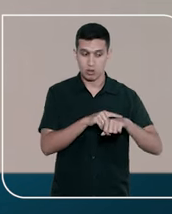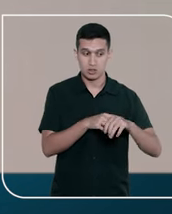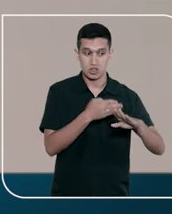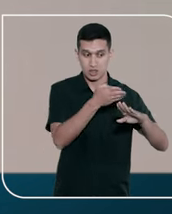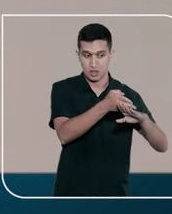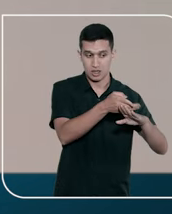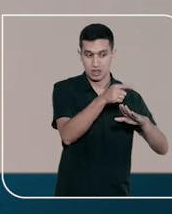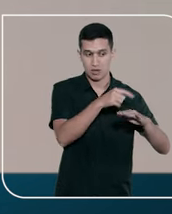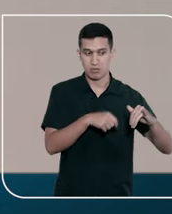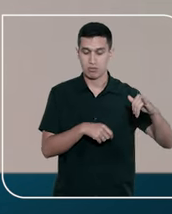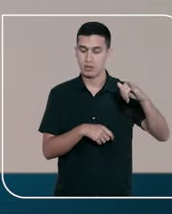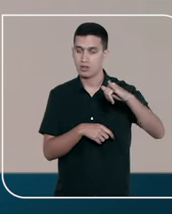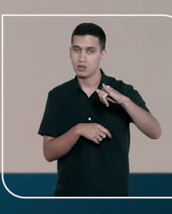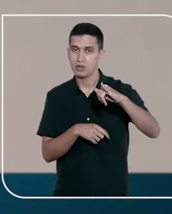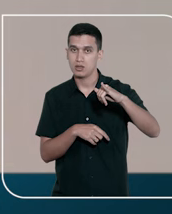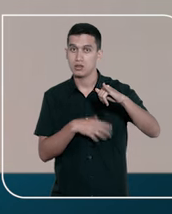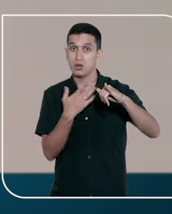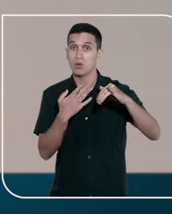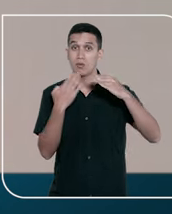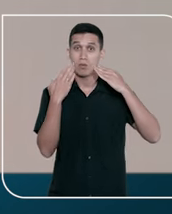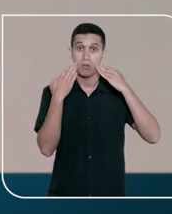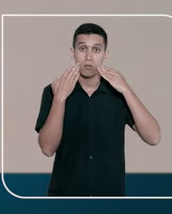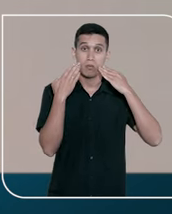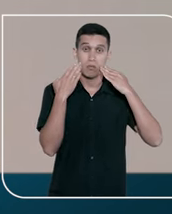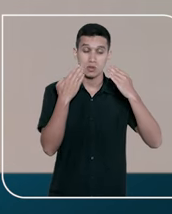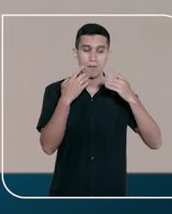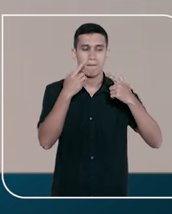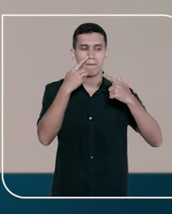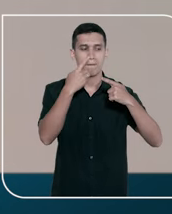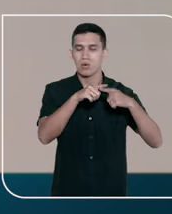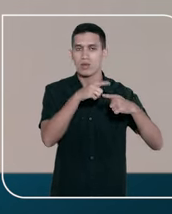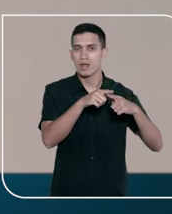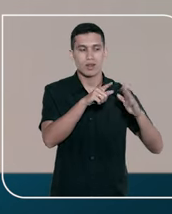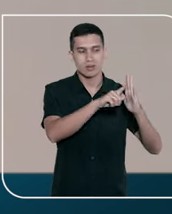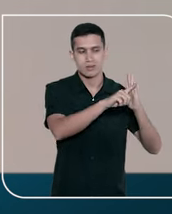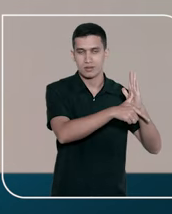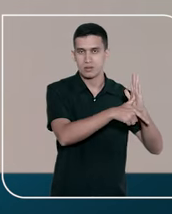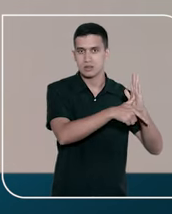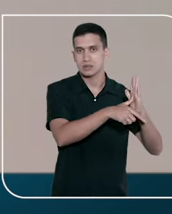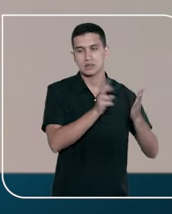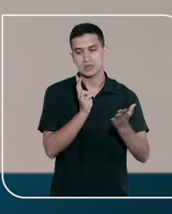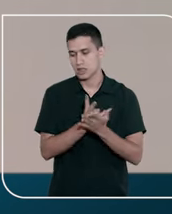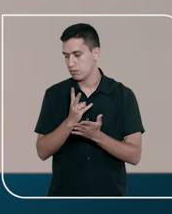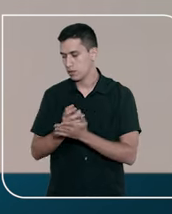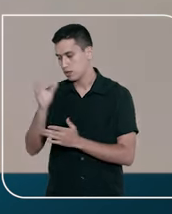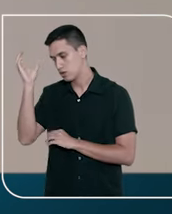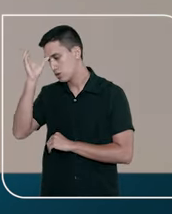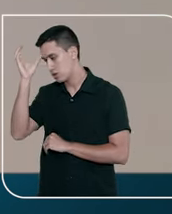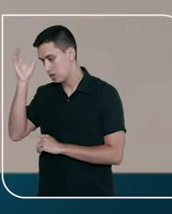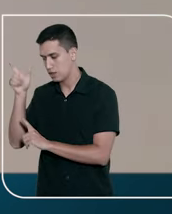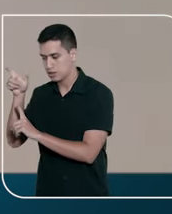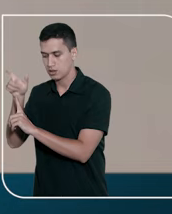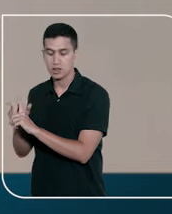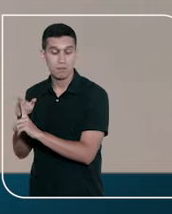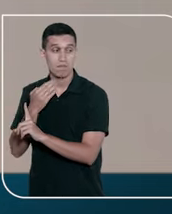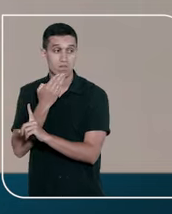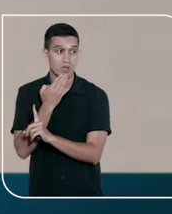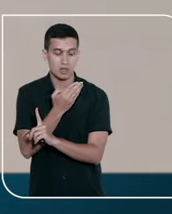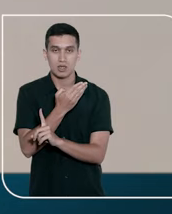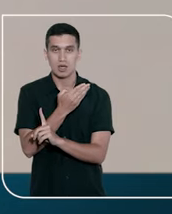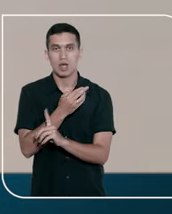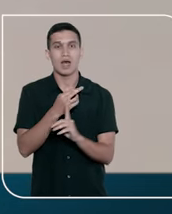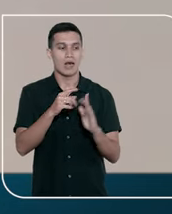questão do motivo do atraso. Sempre que for solicitado pelo passageiro, a resolução 400 determina